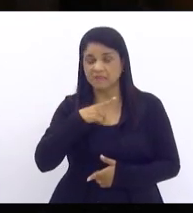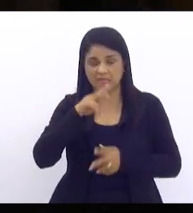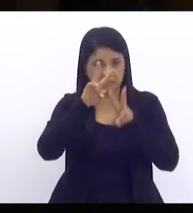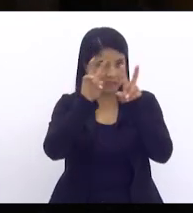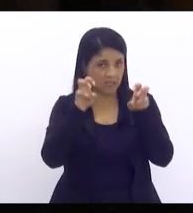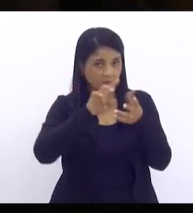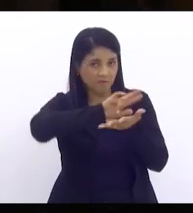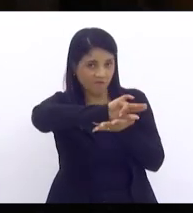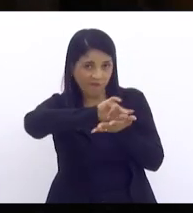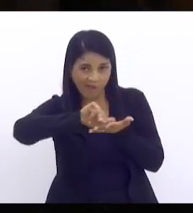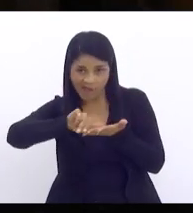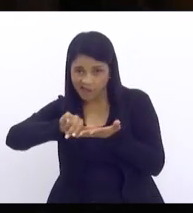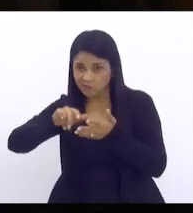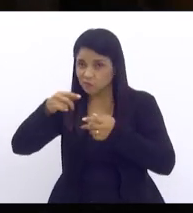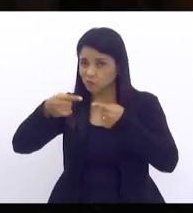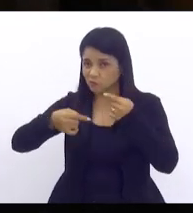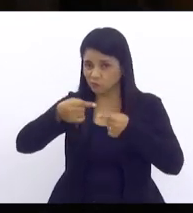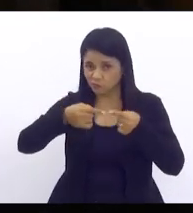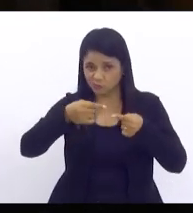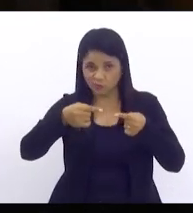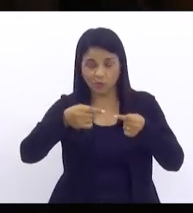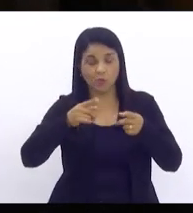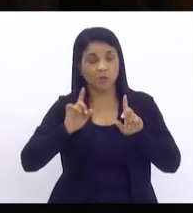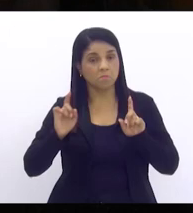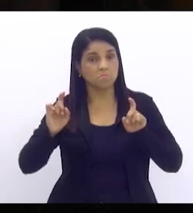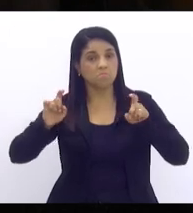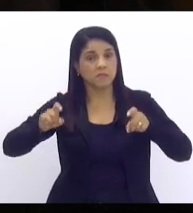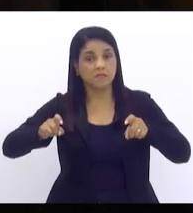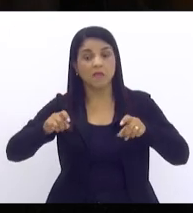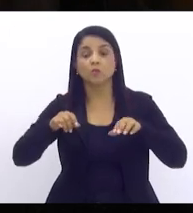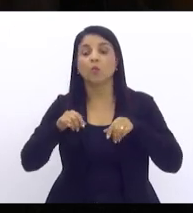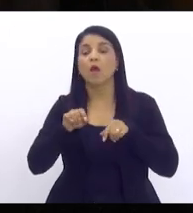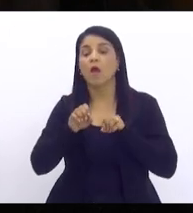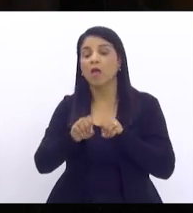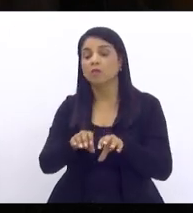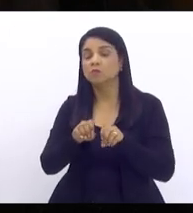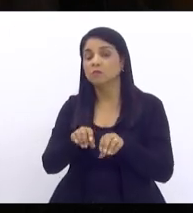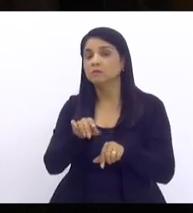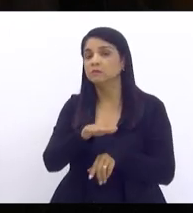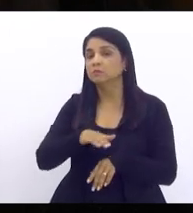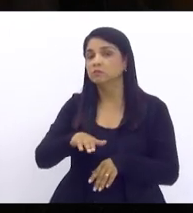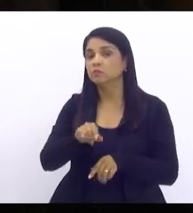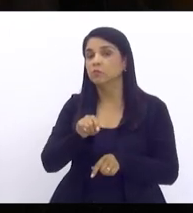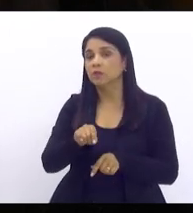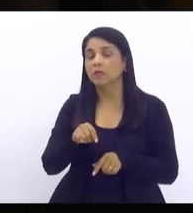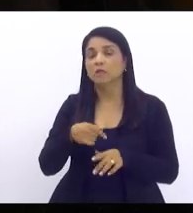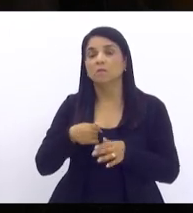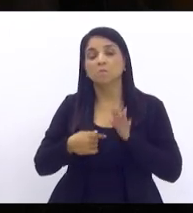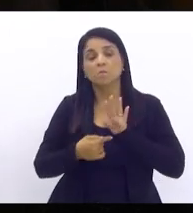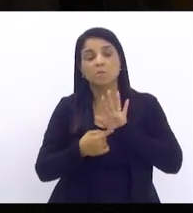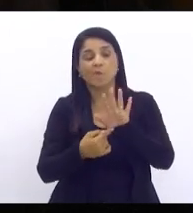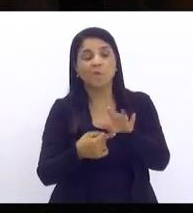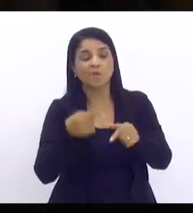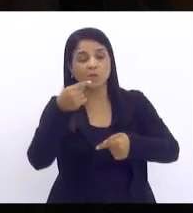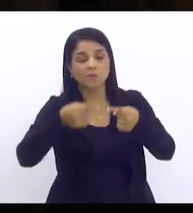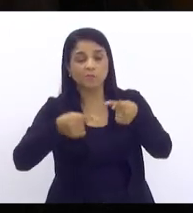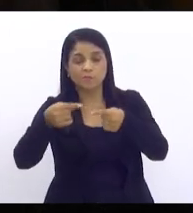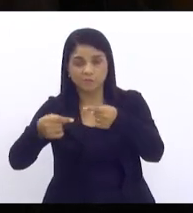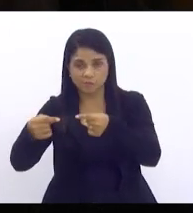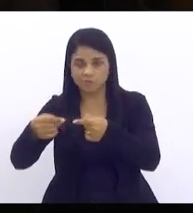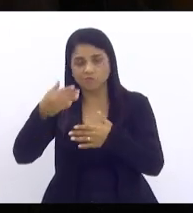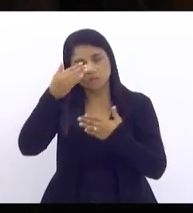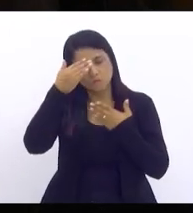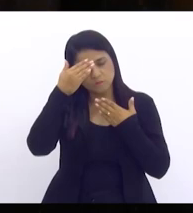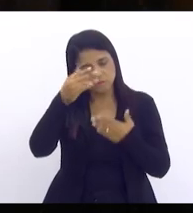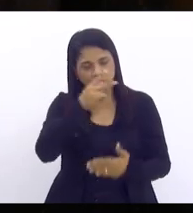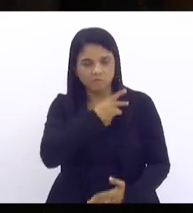temas de mandato a educação, trago também à tona para o debate essa questão. Muito obrigado,